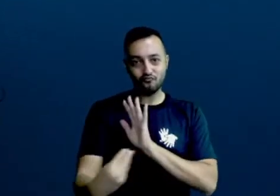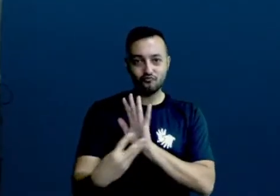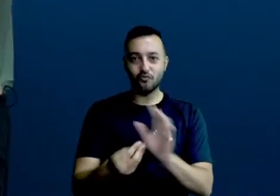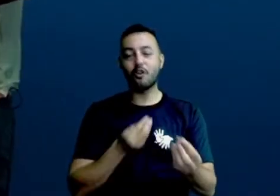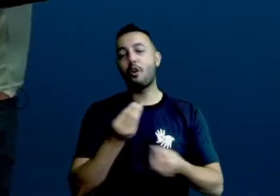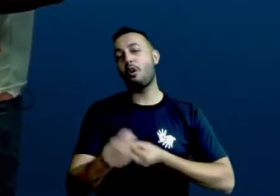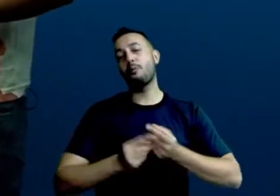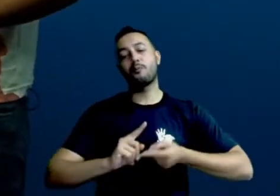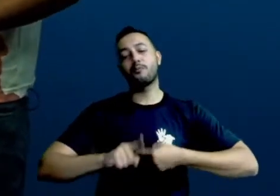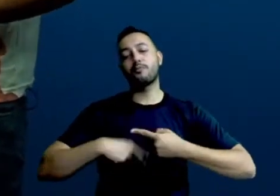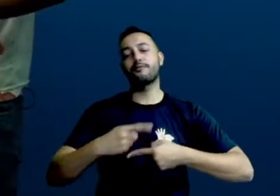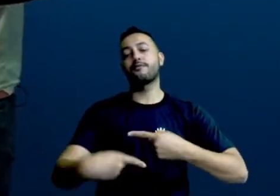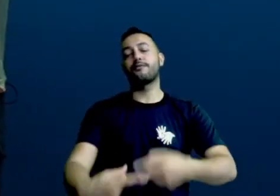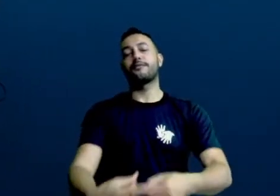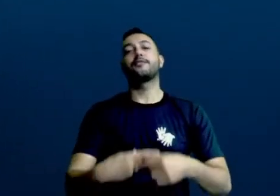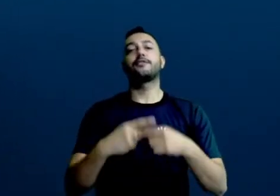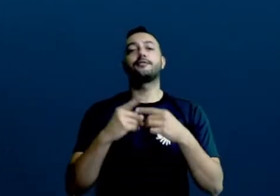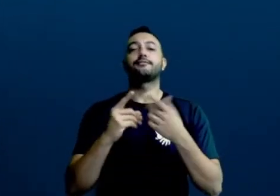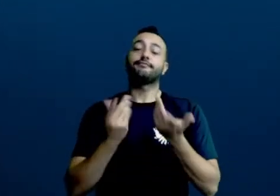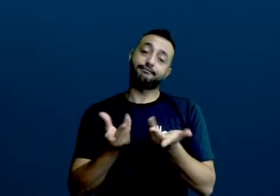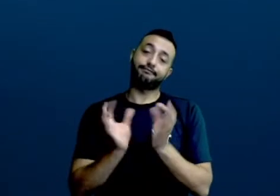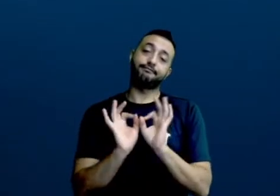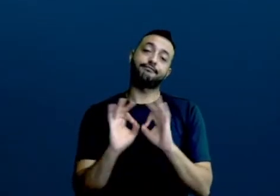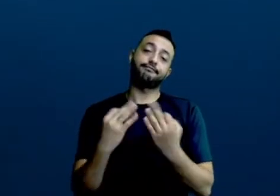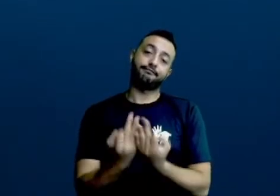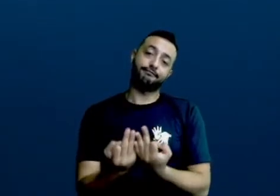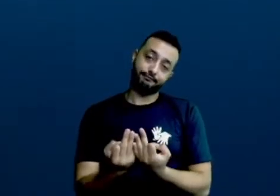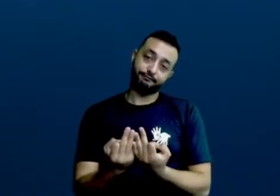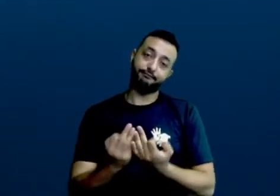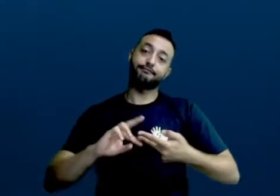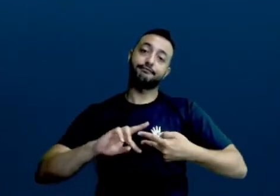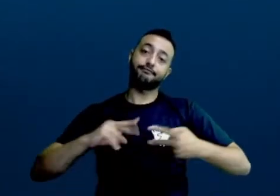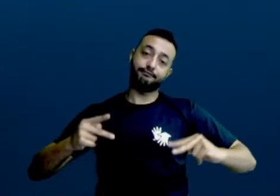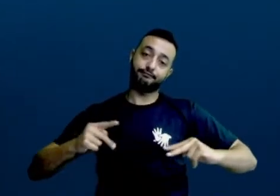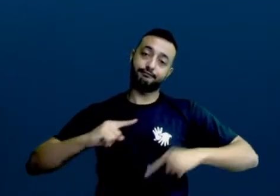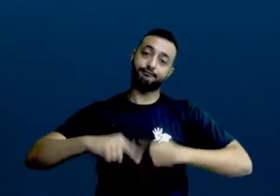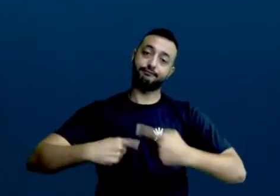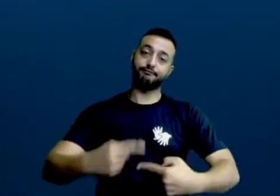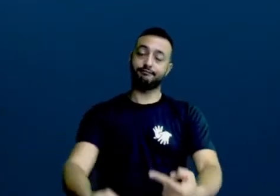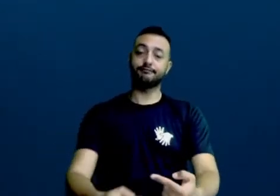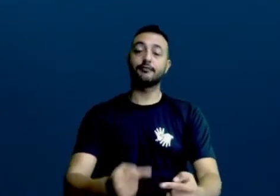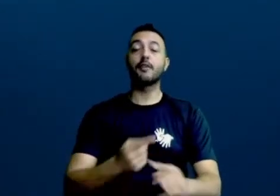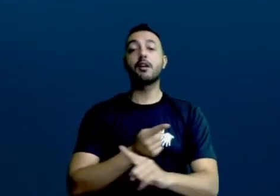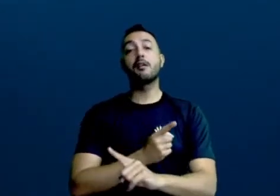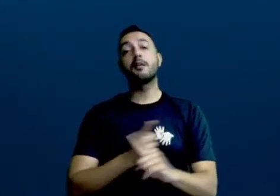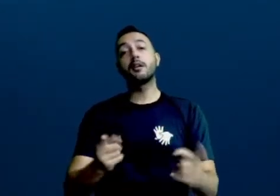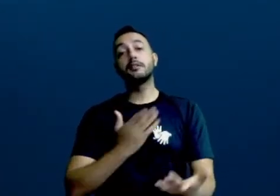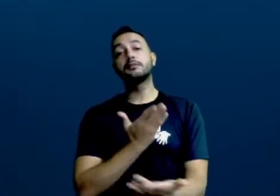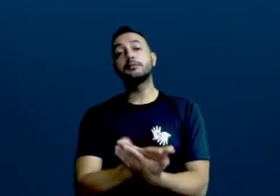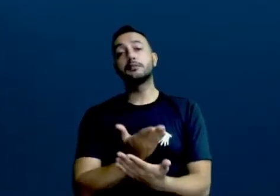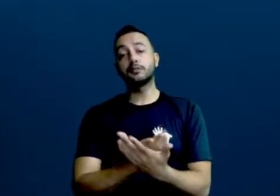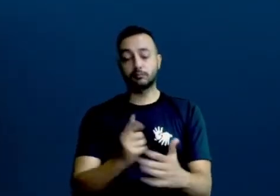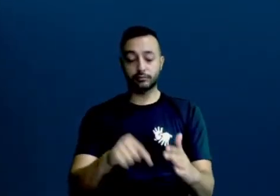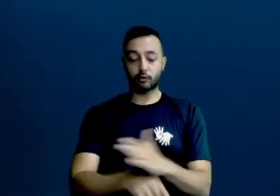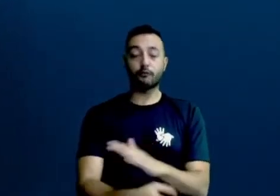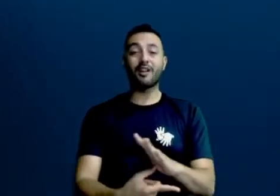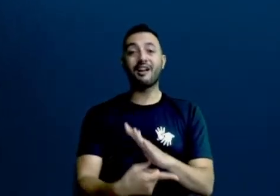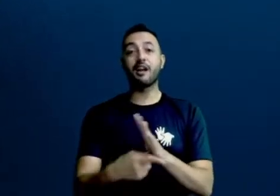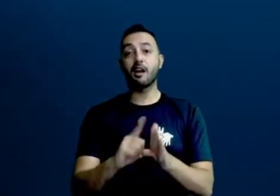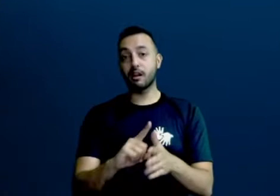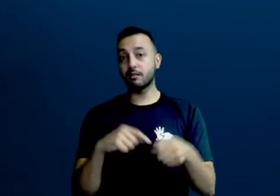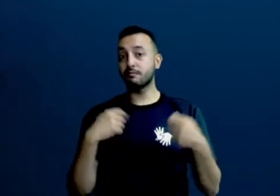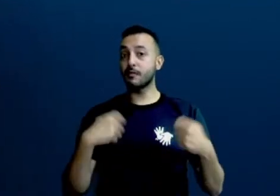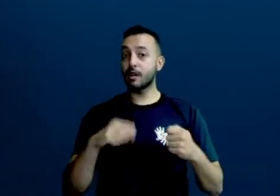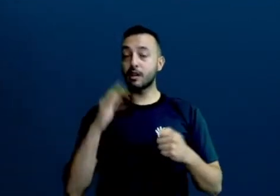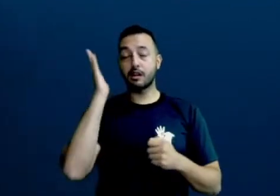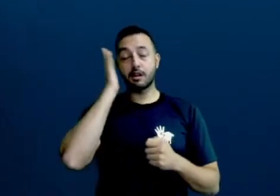padrão de transmissão que nós chamamos de herança genética antes de entrar nos a fundo no assunto a gente precisa entender